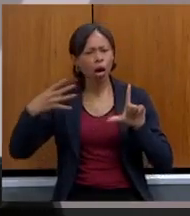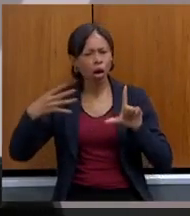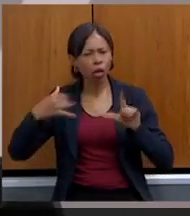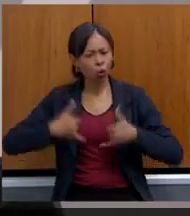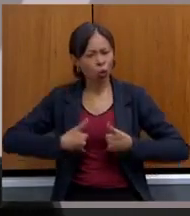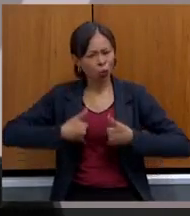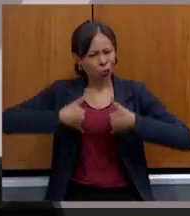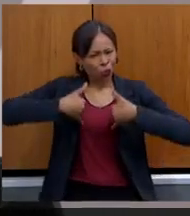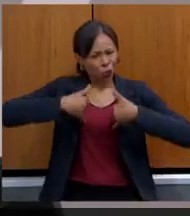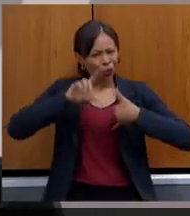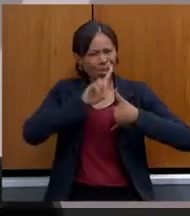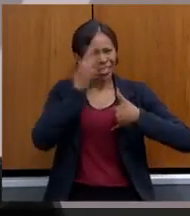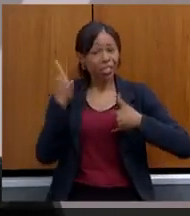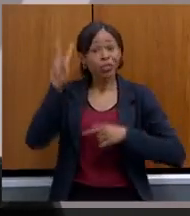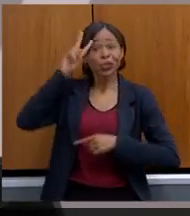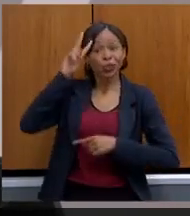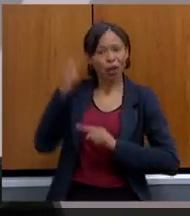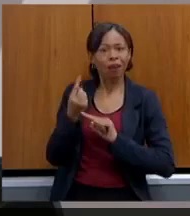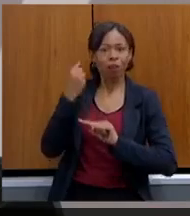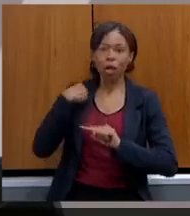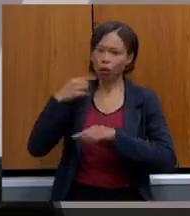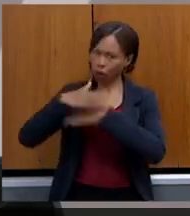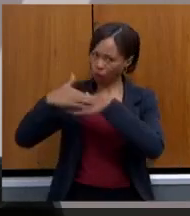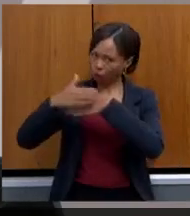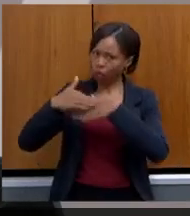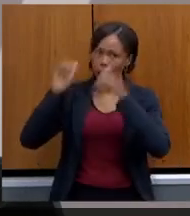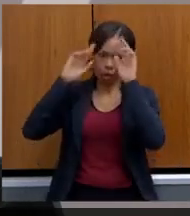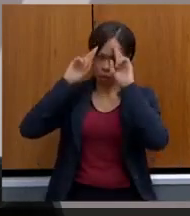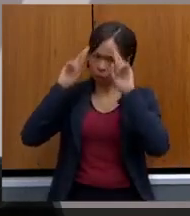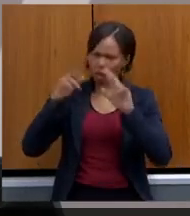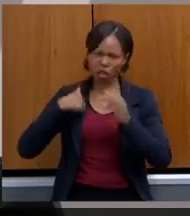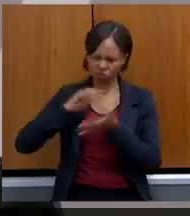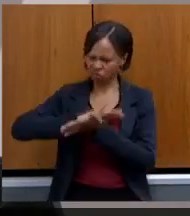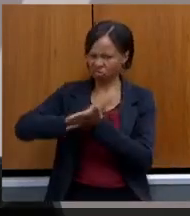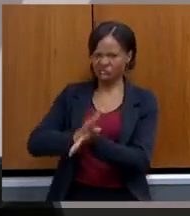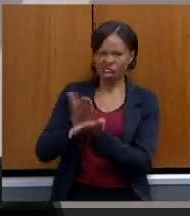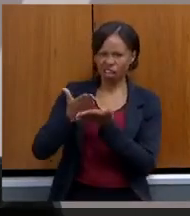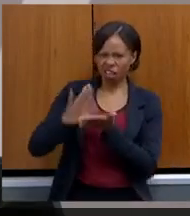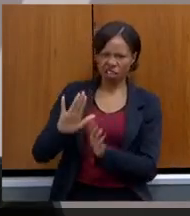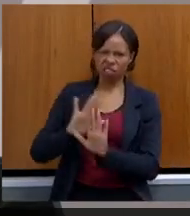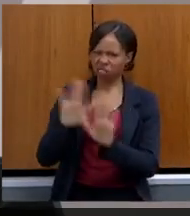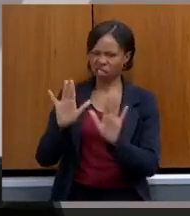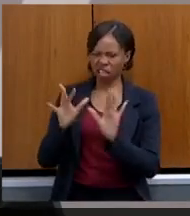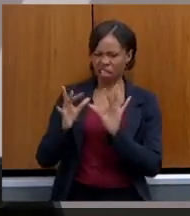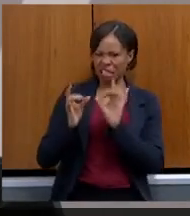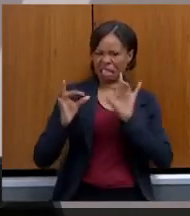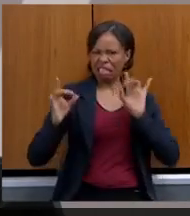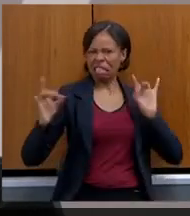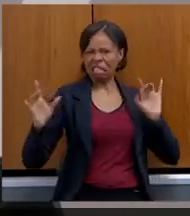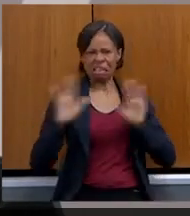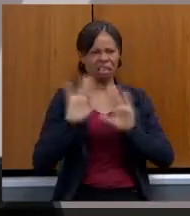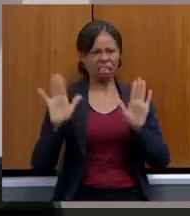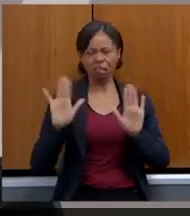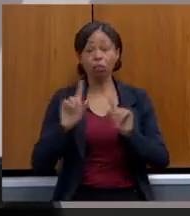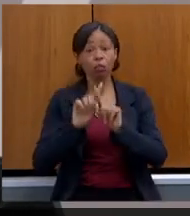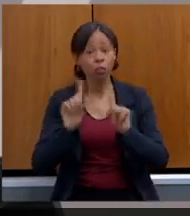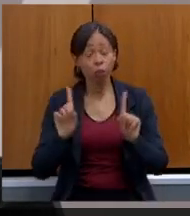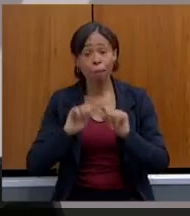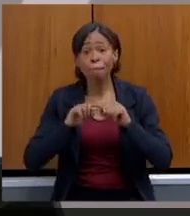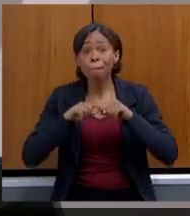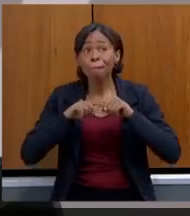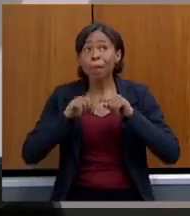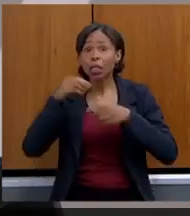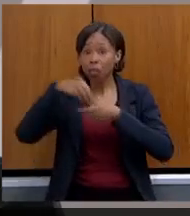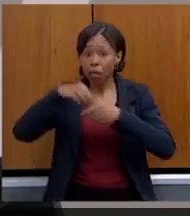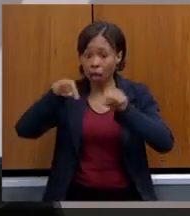segunda-feira agora eu tenho maior carinho o respeito por todo não sou preconceituoso não sou homofóbico deixa isso bem claro meu gabinete tem